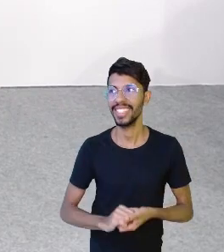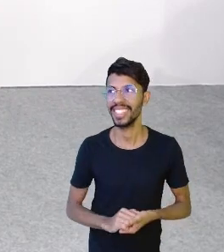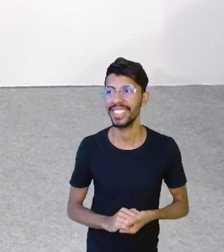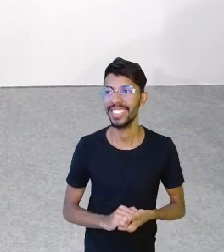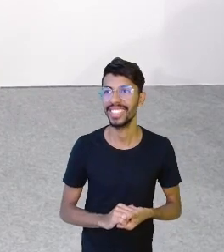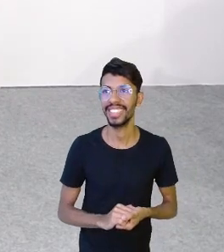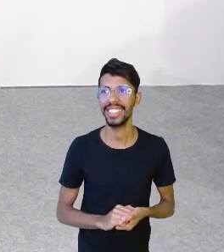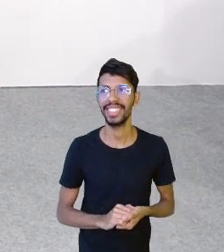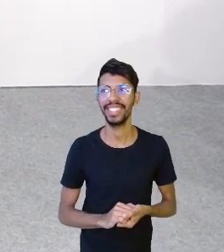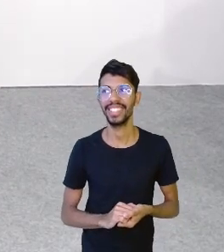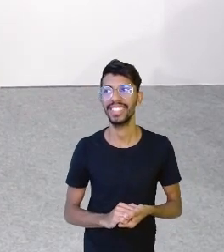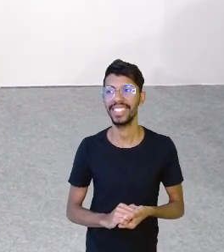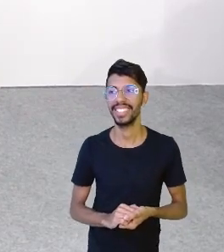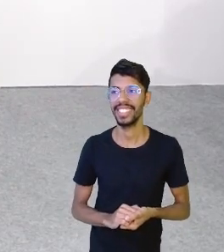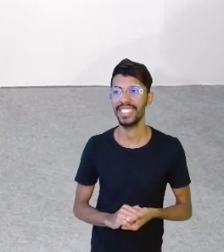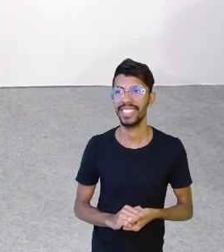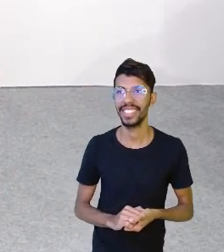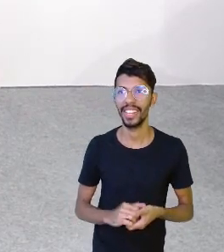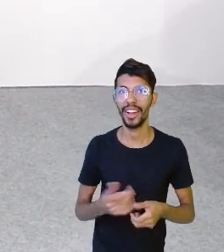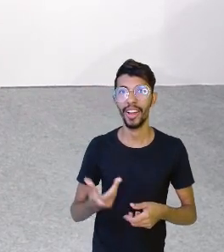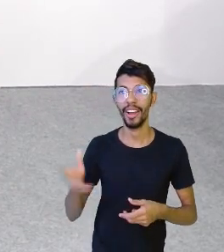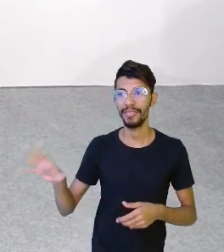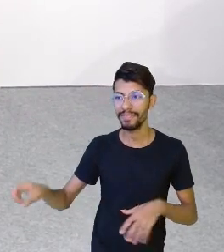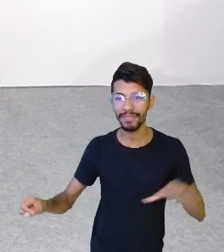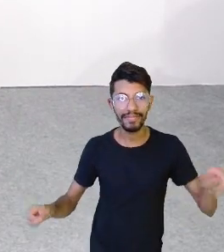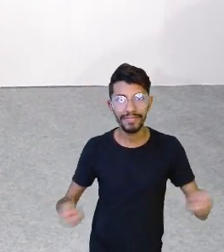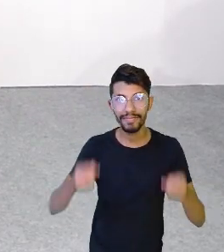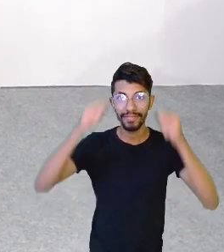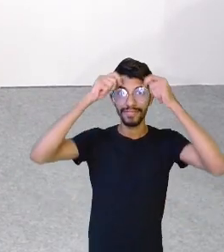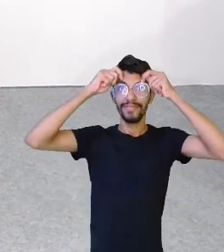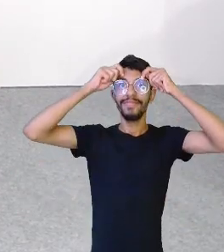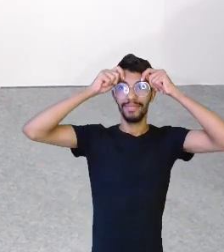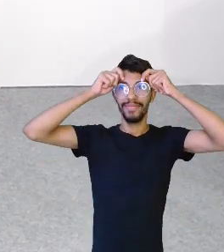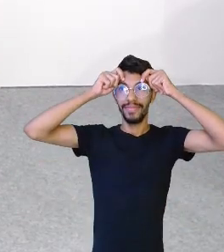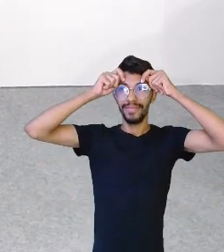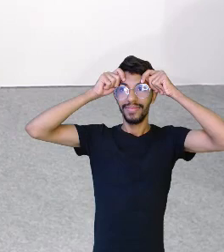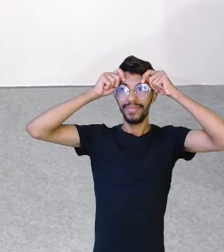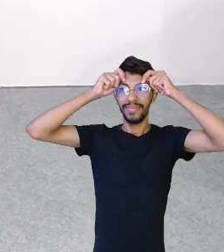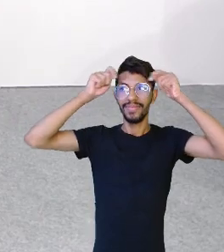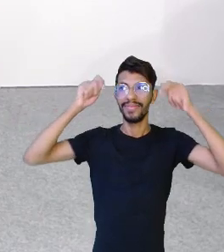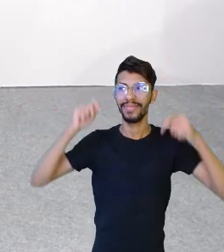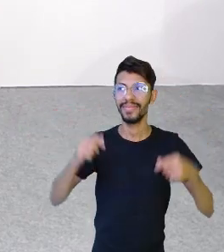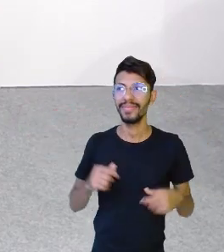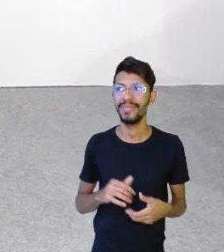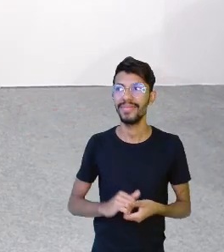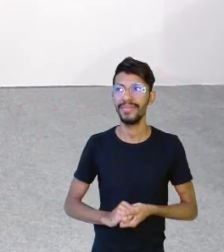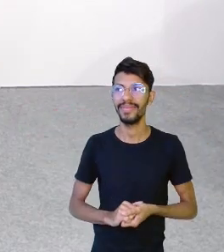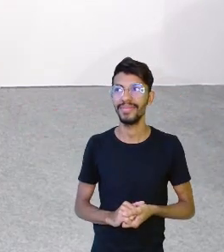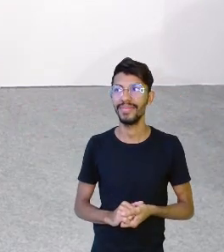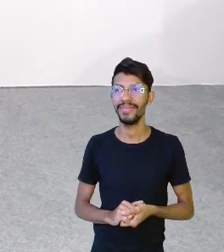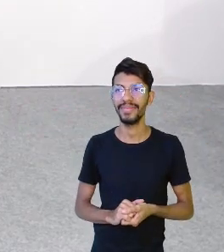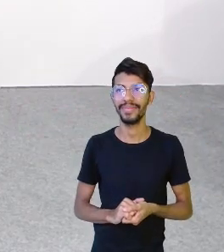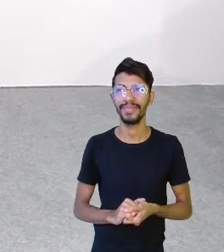sem pode olhar a levantar carta. levanta a mão. Aí certo, vamos lá. Ninguém falou não. Sandra já pegou a dela.